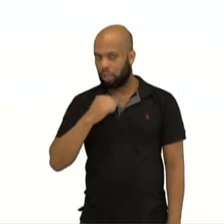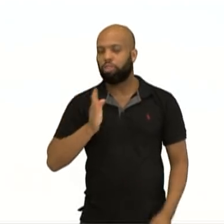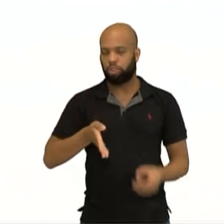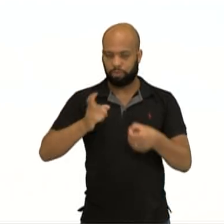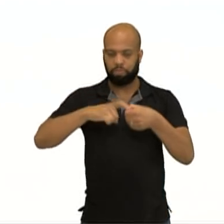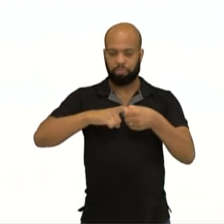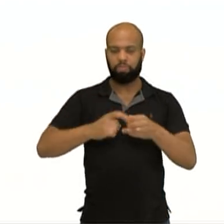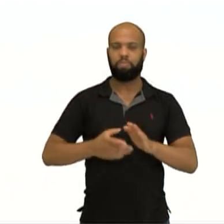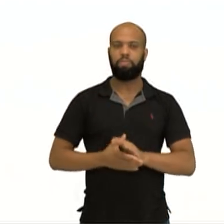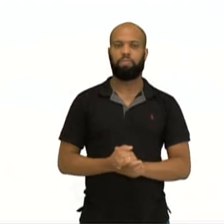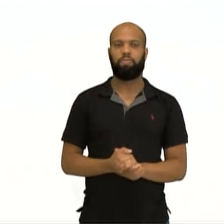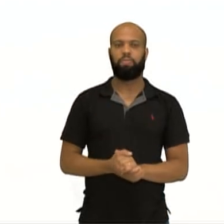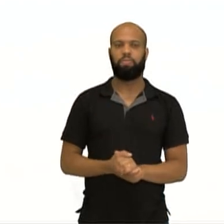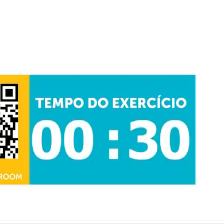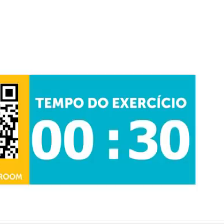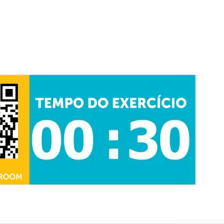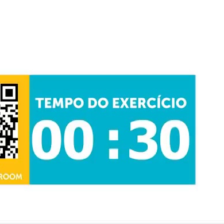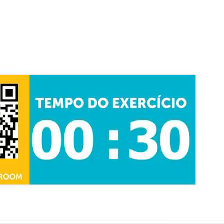gente já volta.